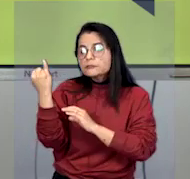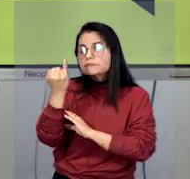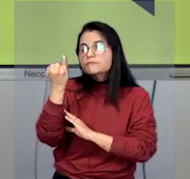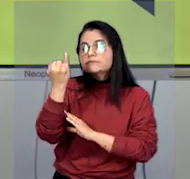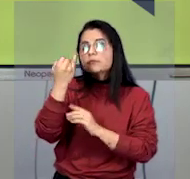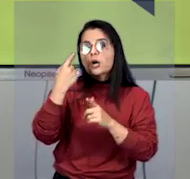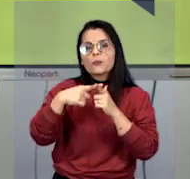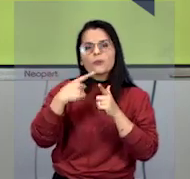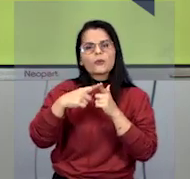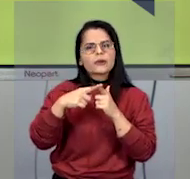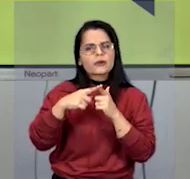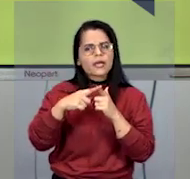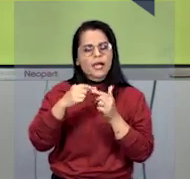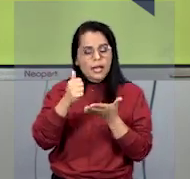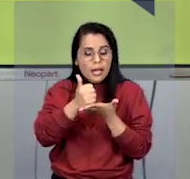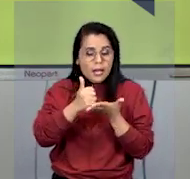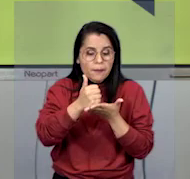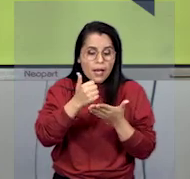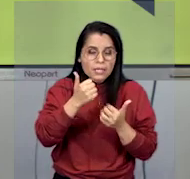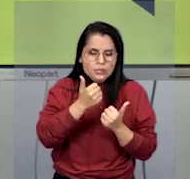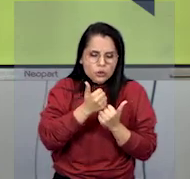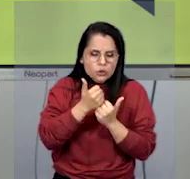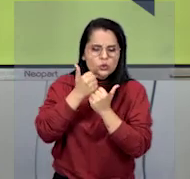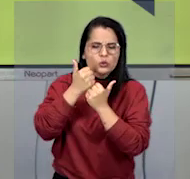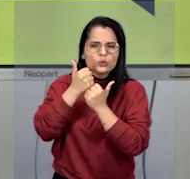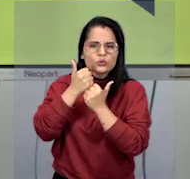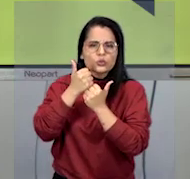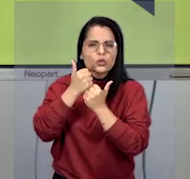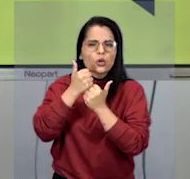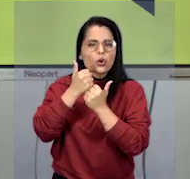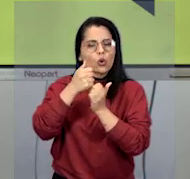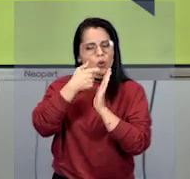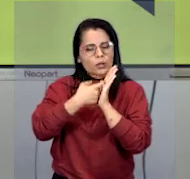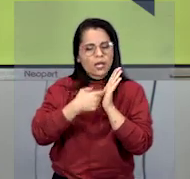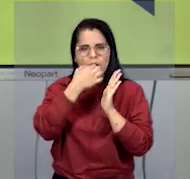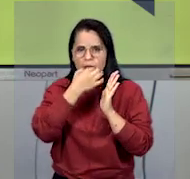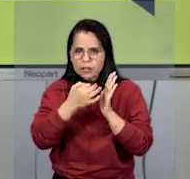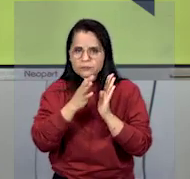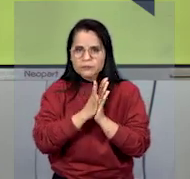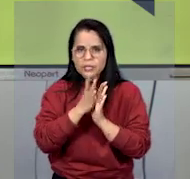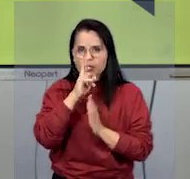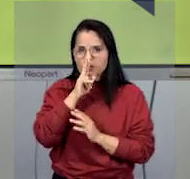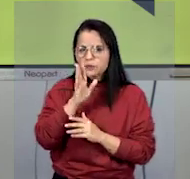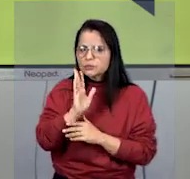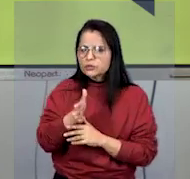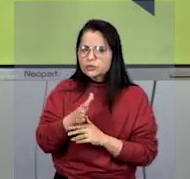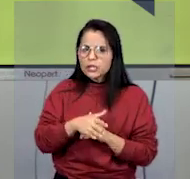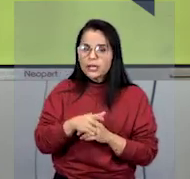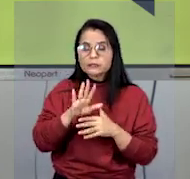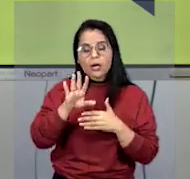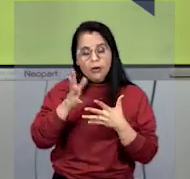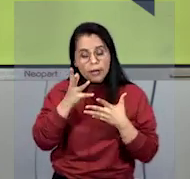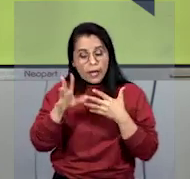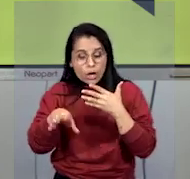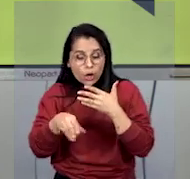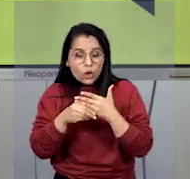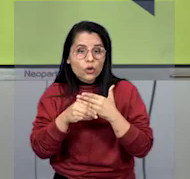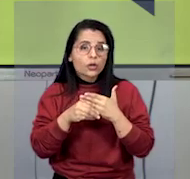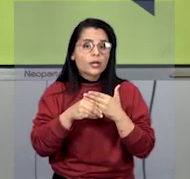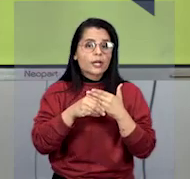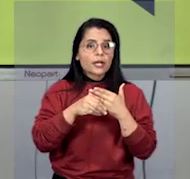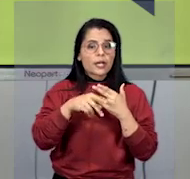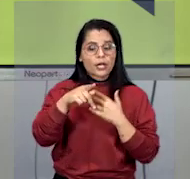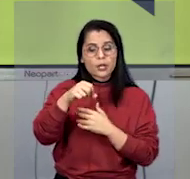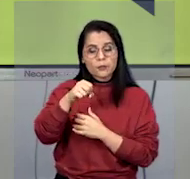importante porque ele é a base de sustentação para aquele argumento. Nós vimos quais são eles. Se você quer concluir,